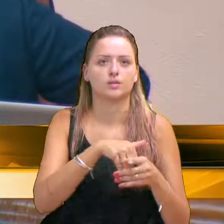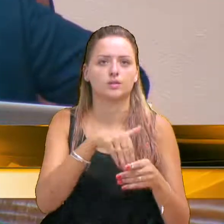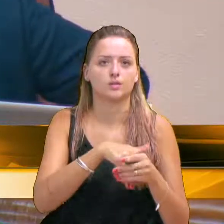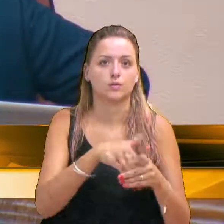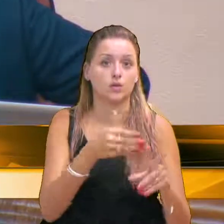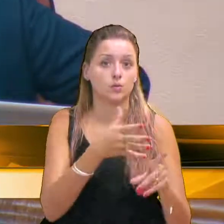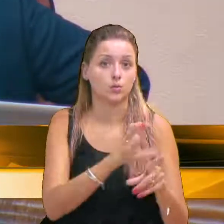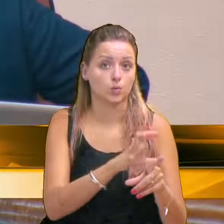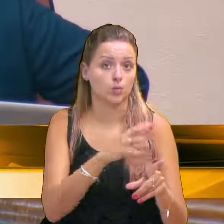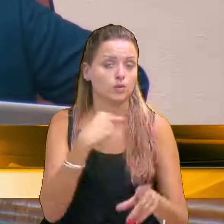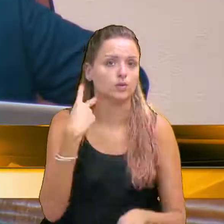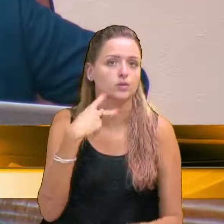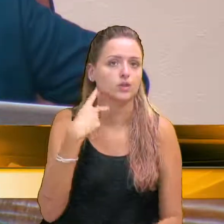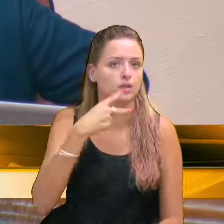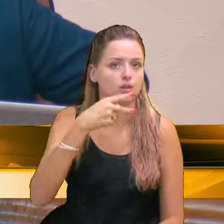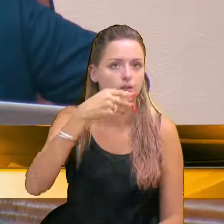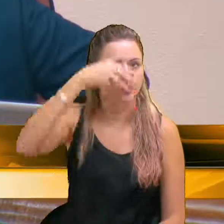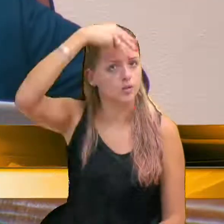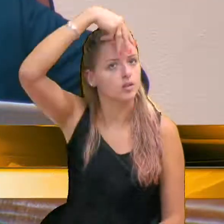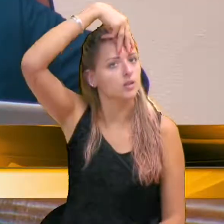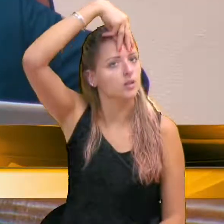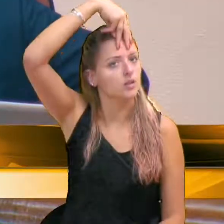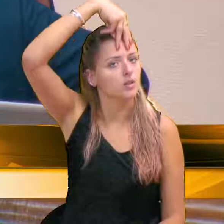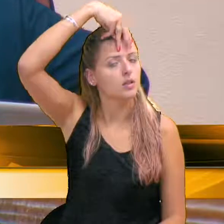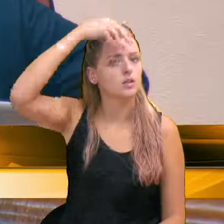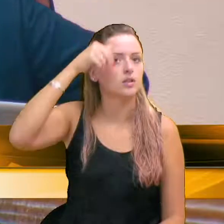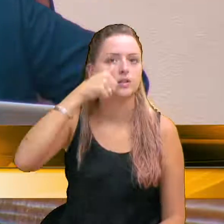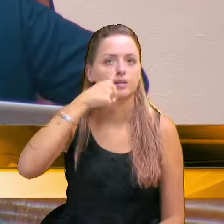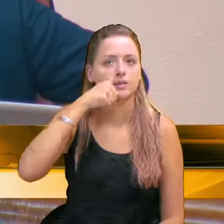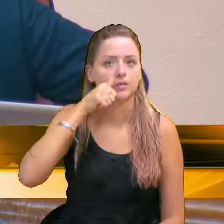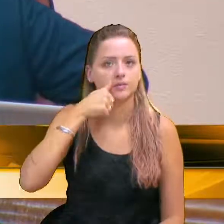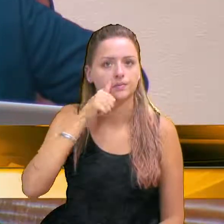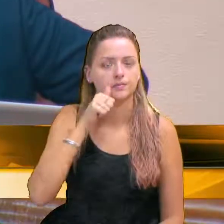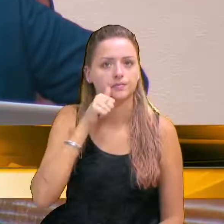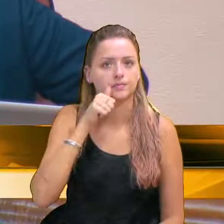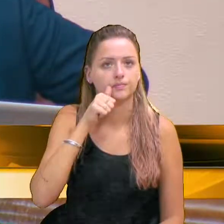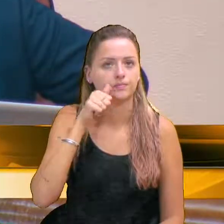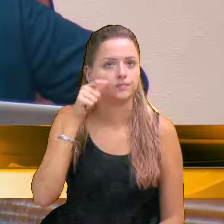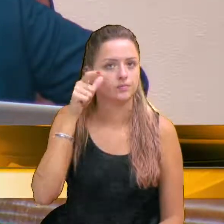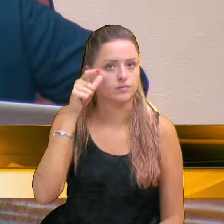Com votos contrários, vereador Kiko Girardi, vereadora Paula Iores,